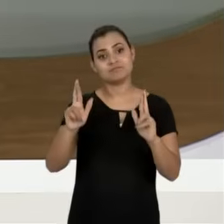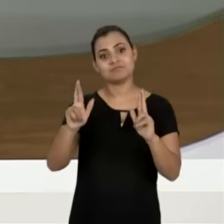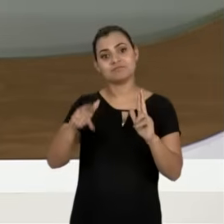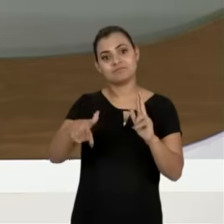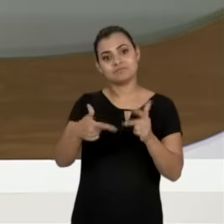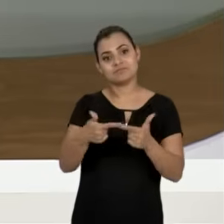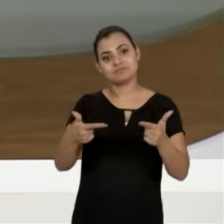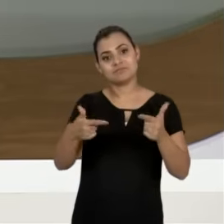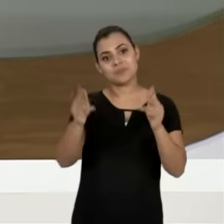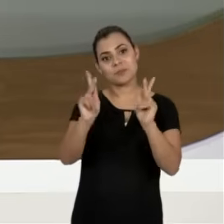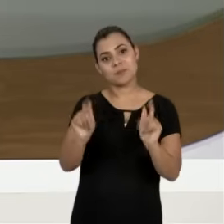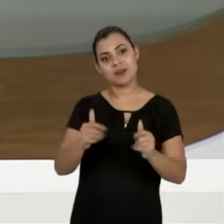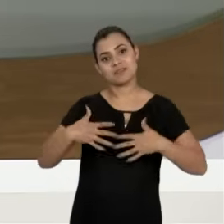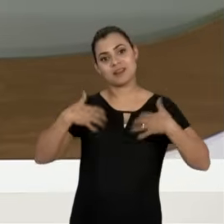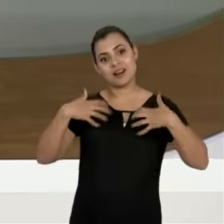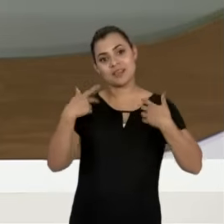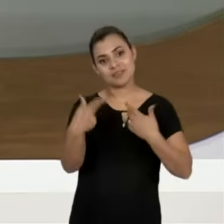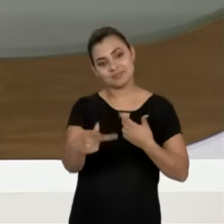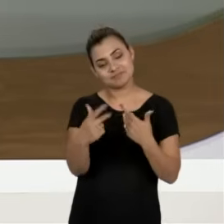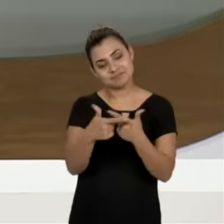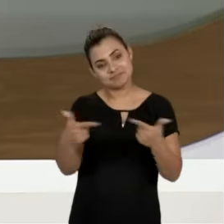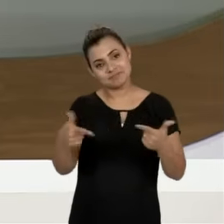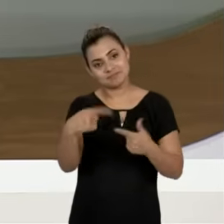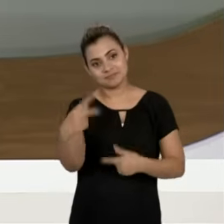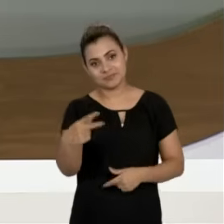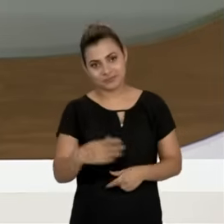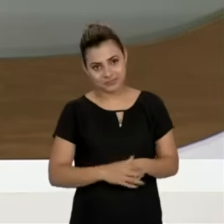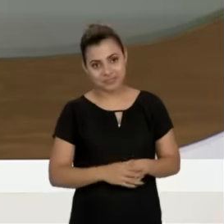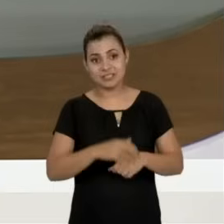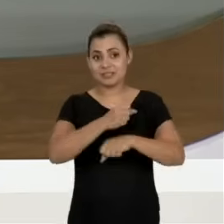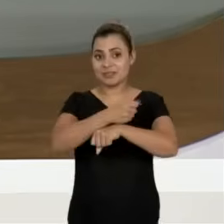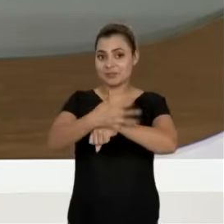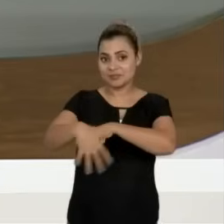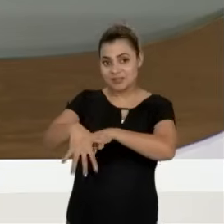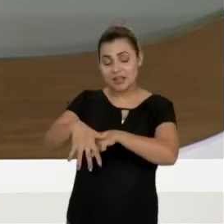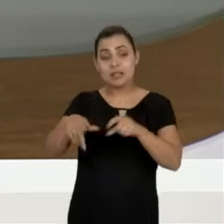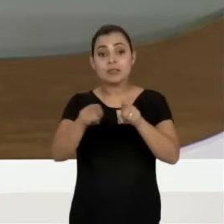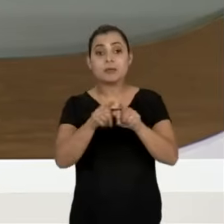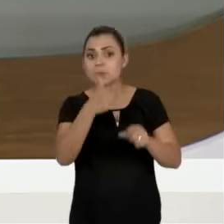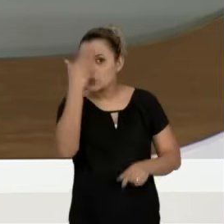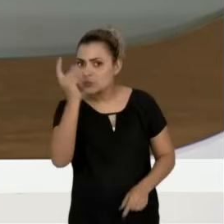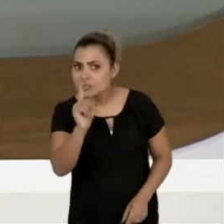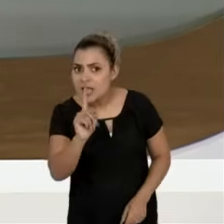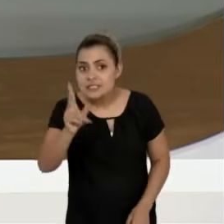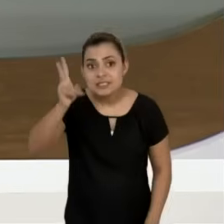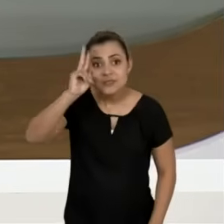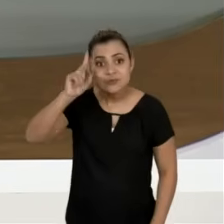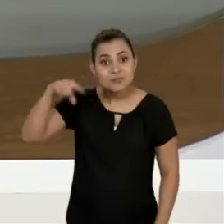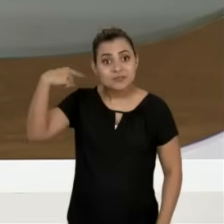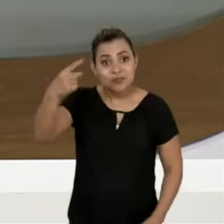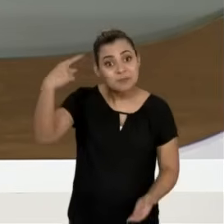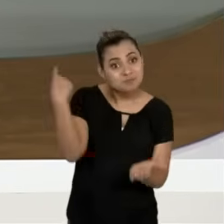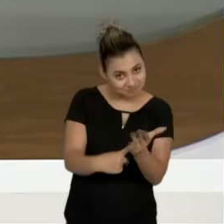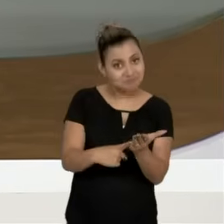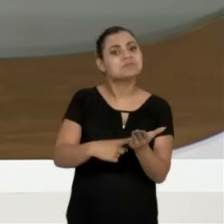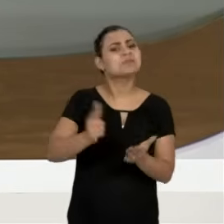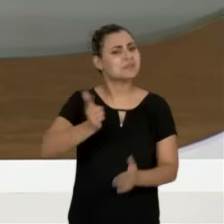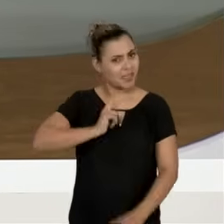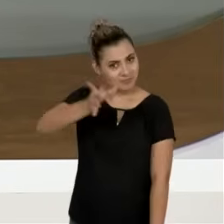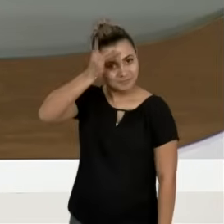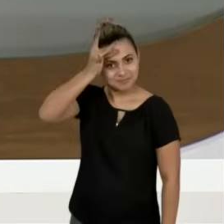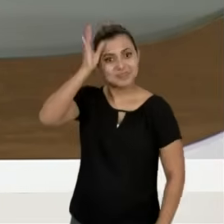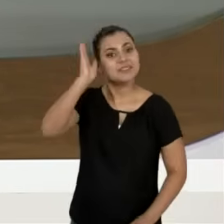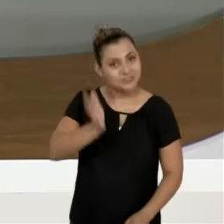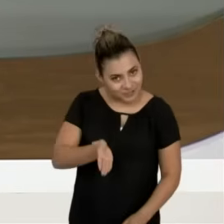dias de paz e alegria para o senhor em Alter do Chão. E não esquece, na próxima semana nós temos um